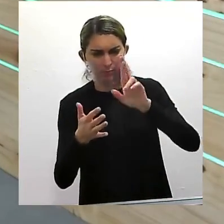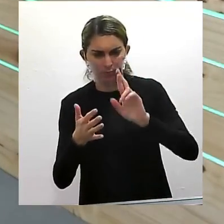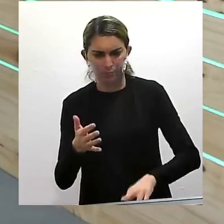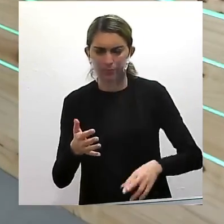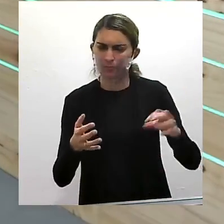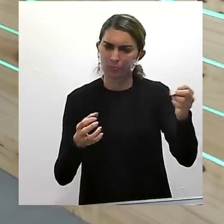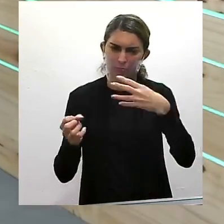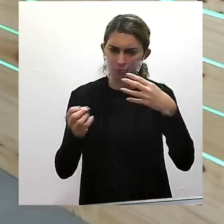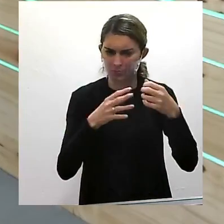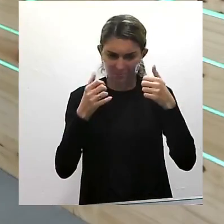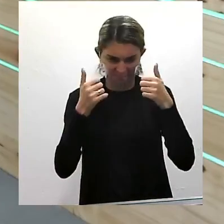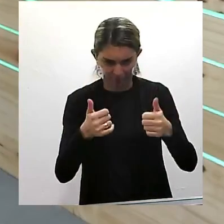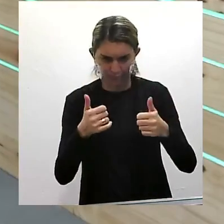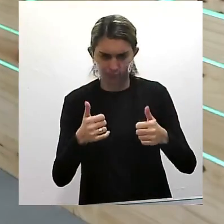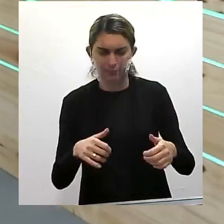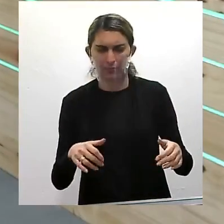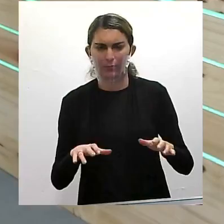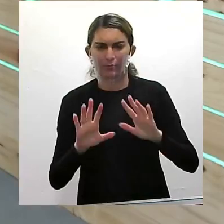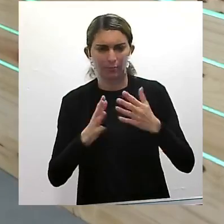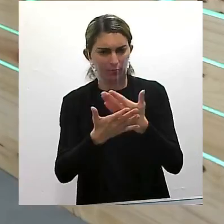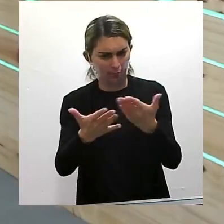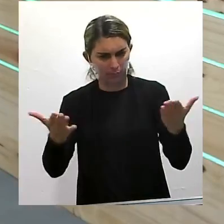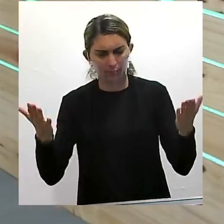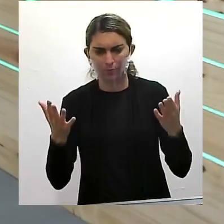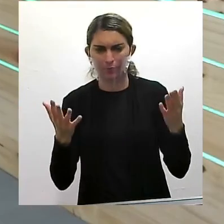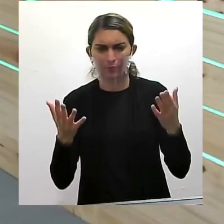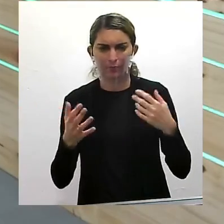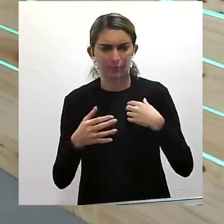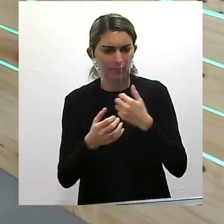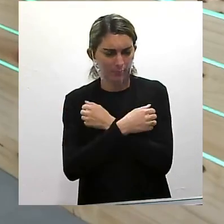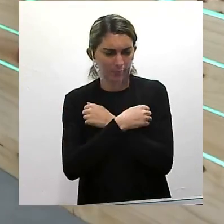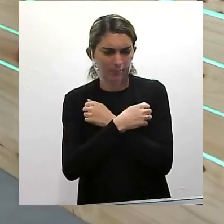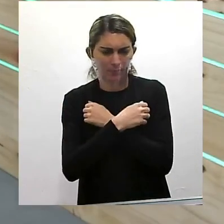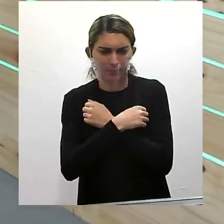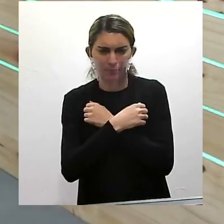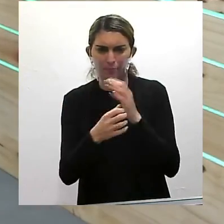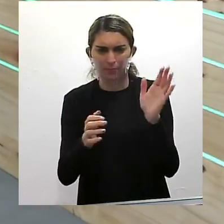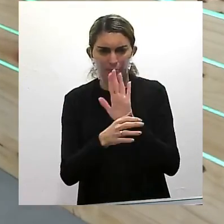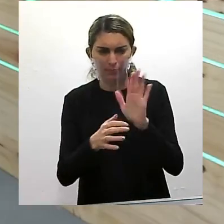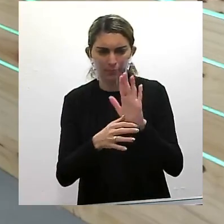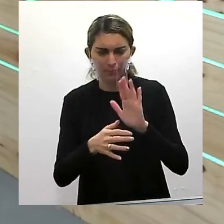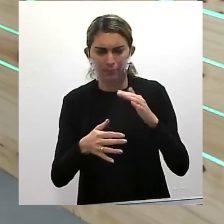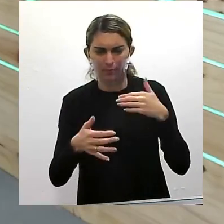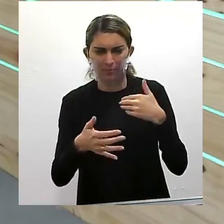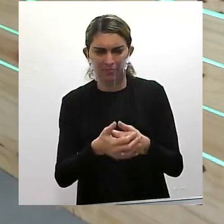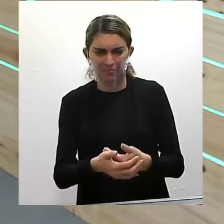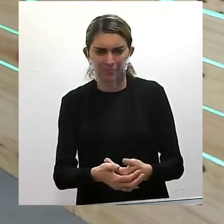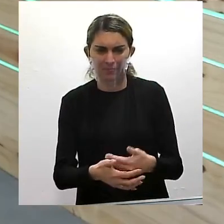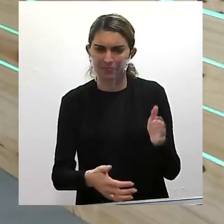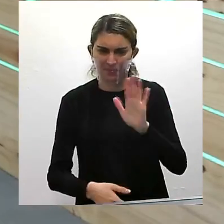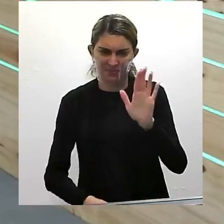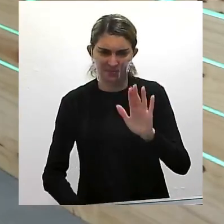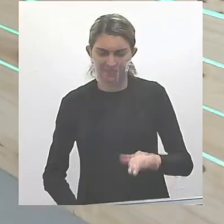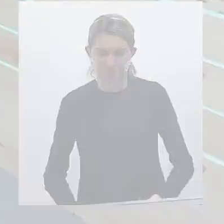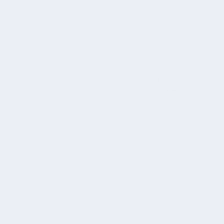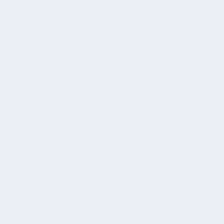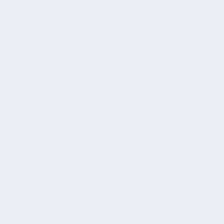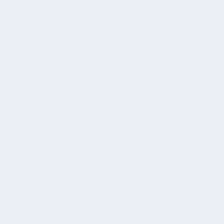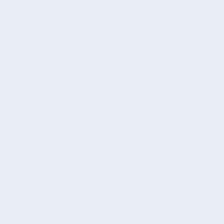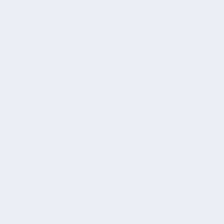novos exercícios, tá certo, pessoal? Então, para todo mundo, vou deixando aqui meu forte abraço. Valeu e tchau.